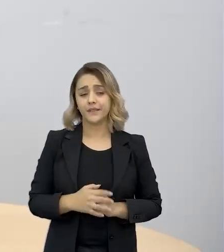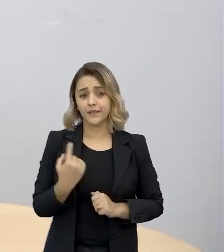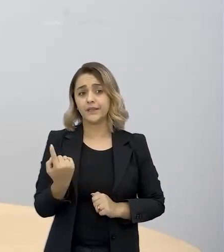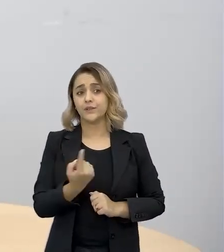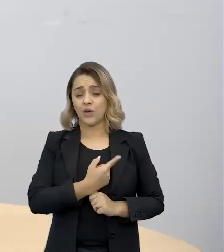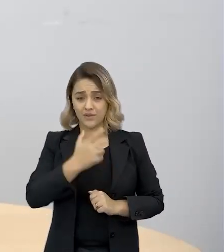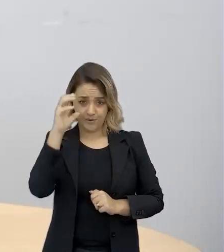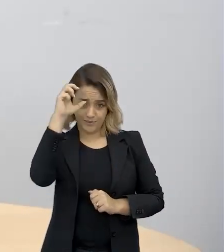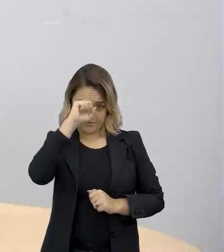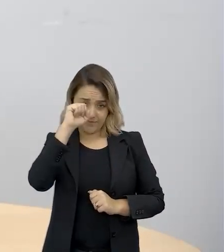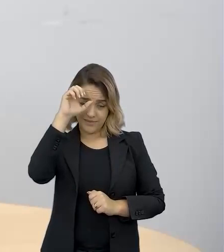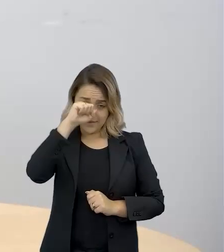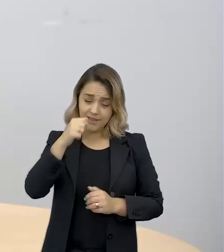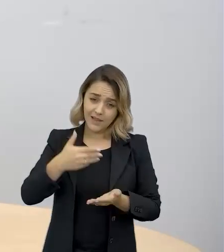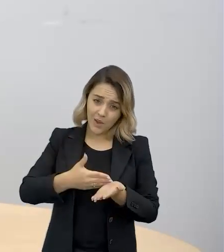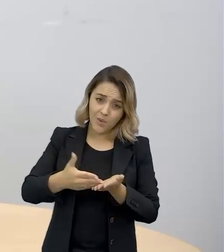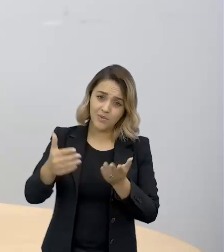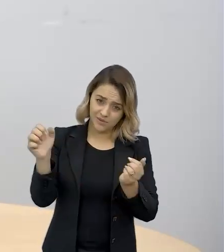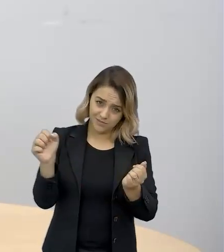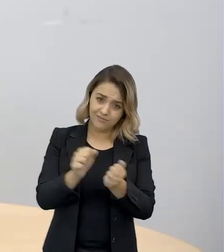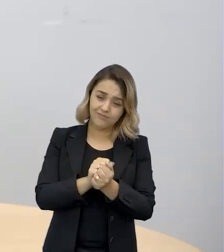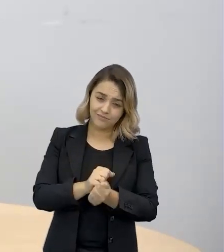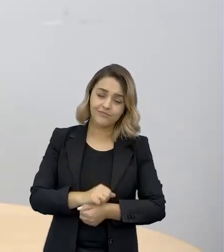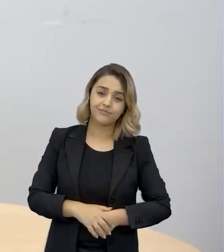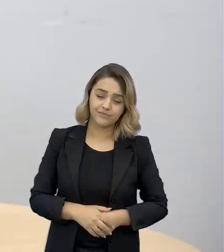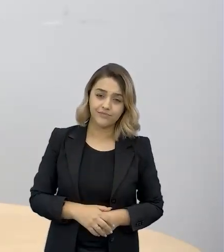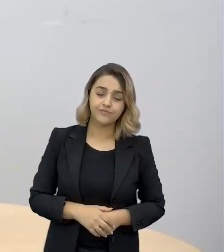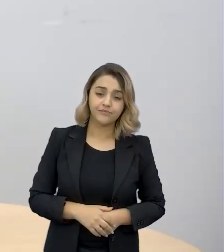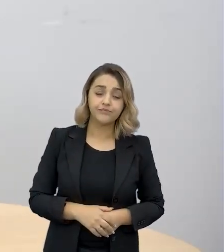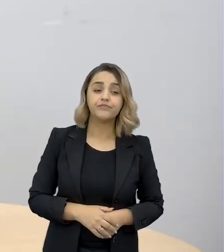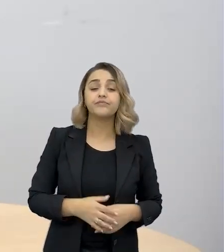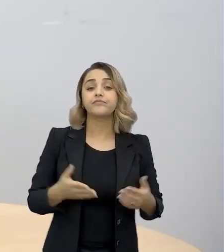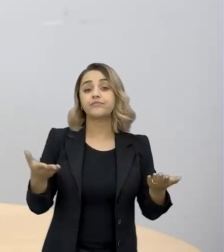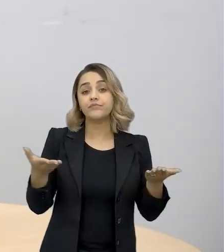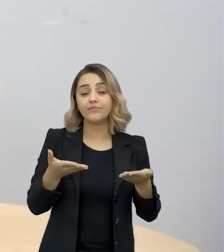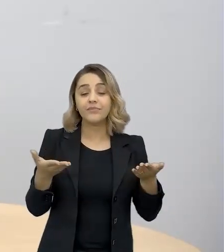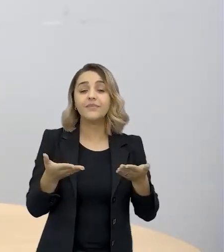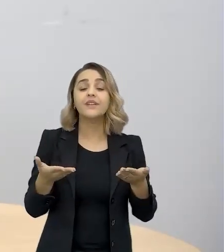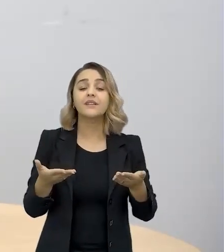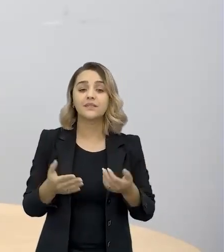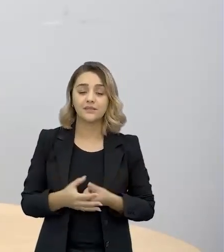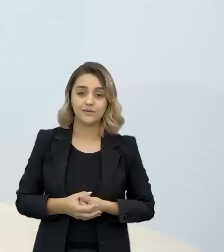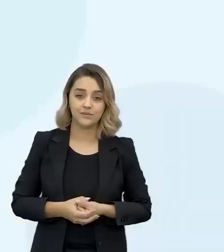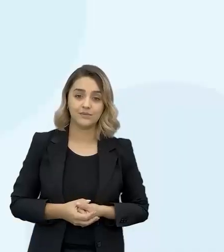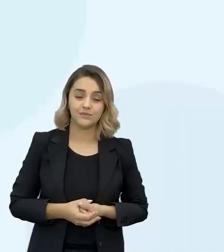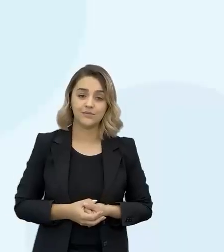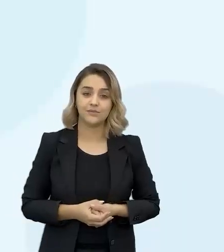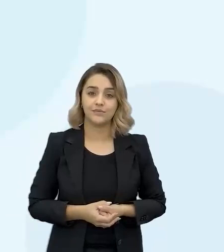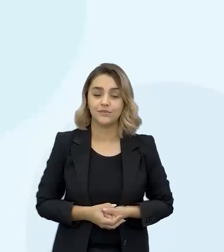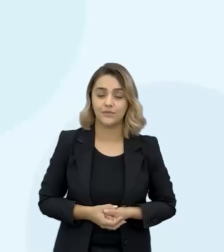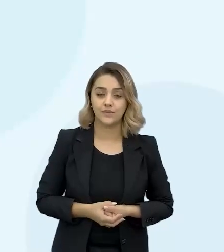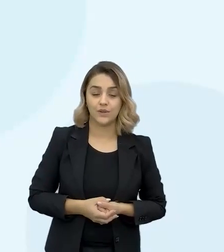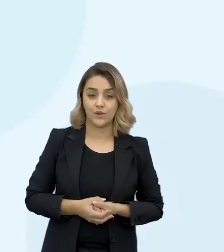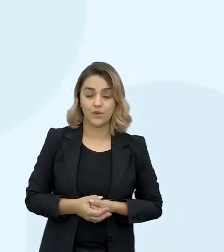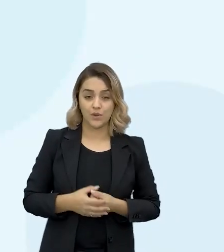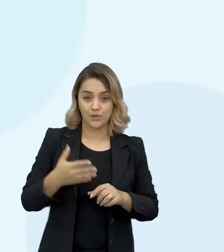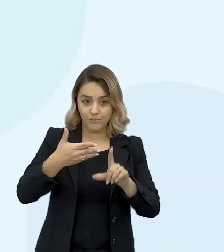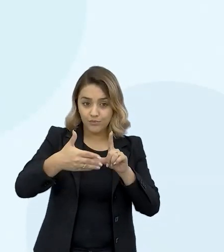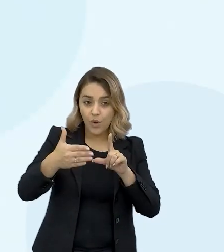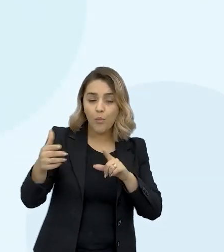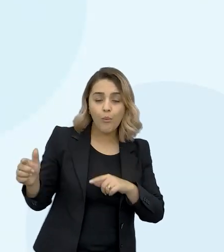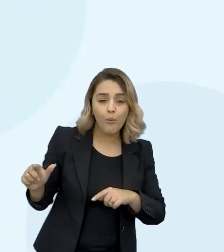a aprender juntos a fazer, né? Eu queria só passar para já estamos no próximo slide, sim,